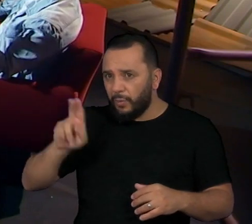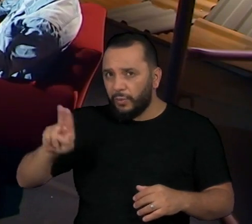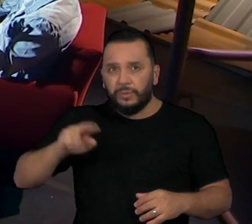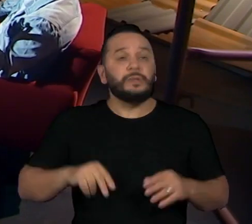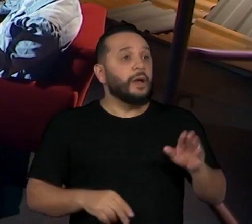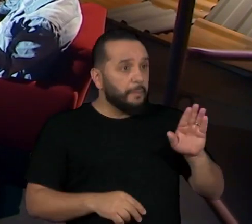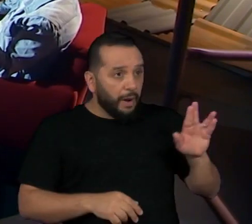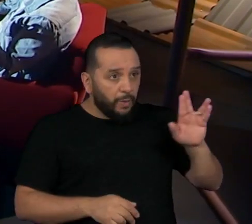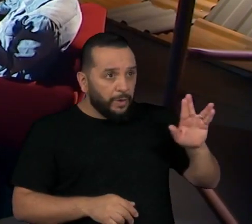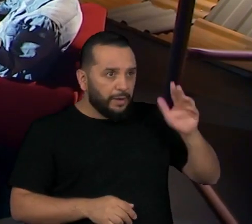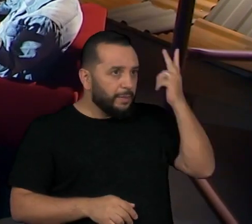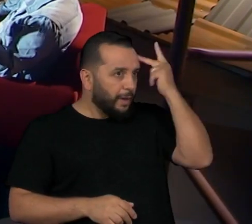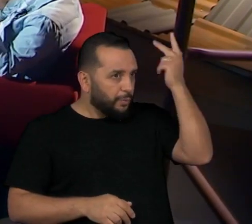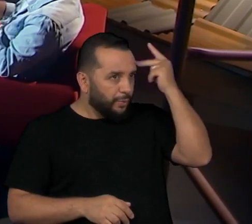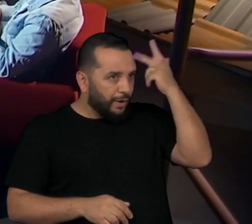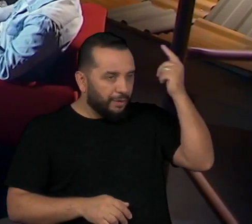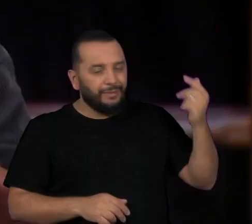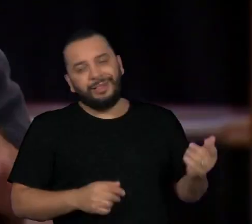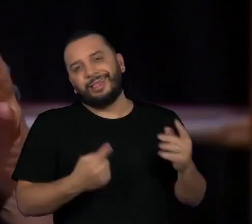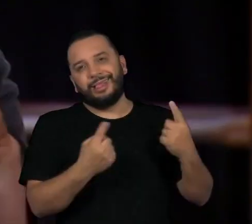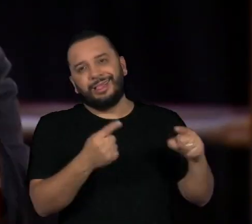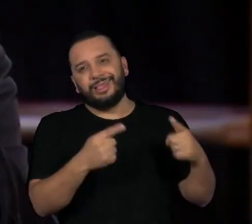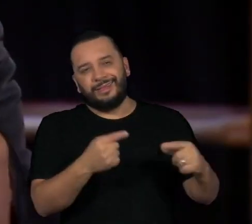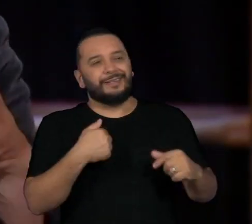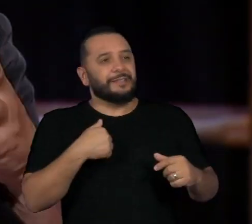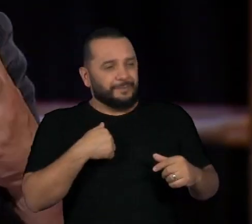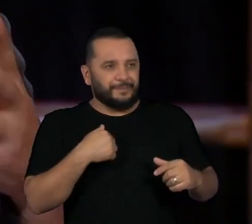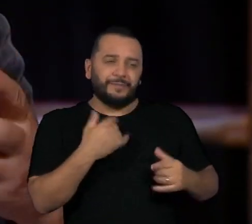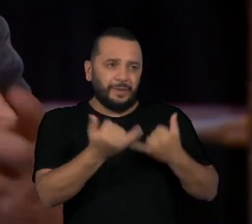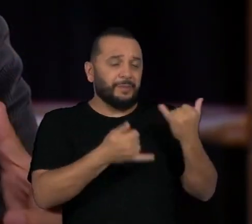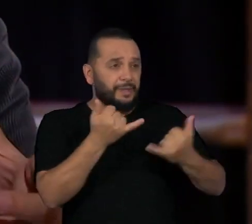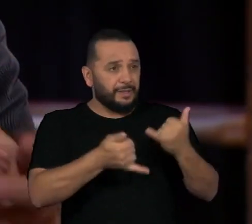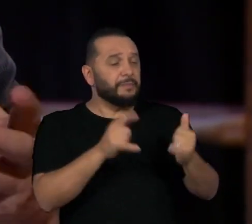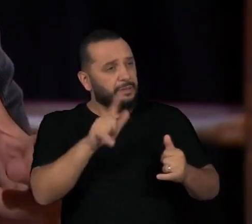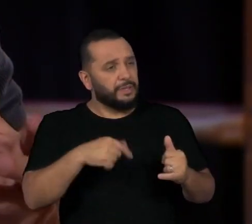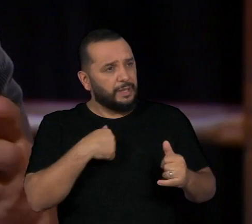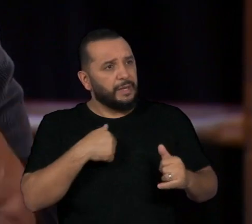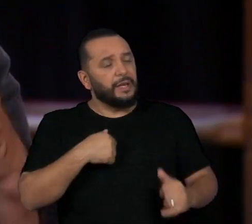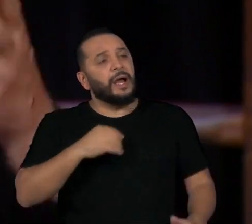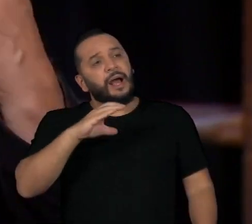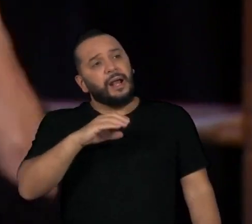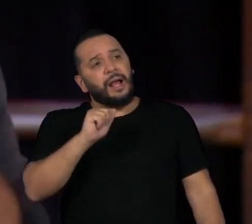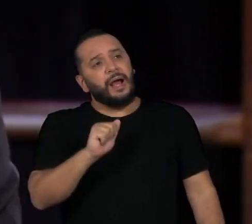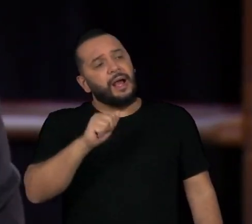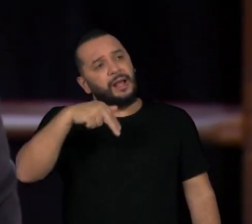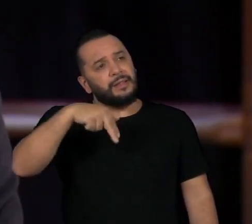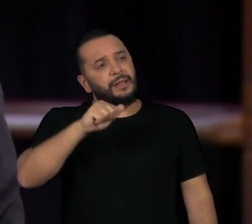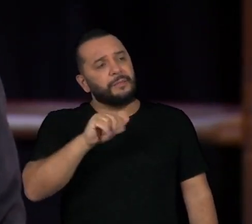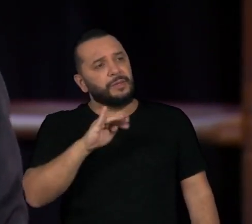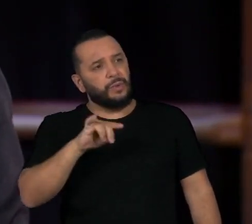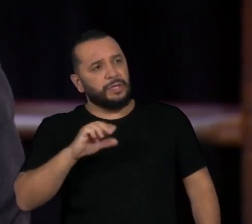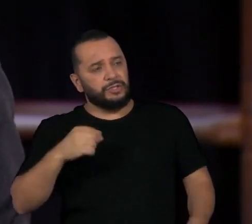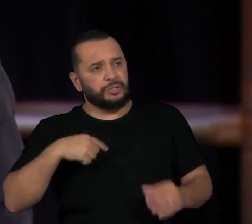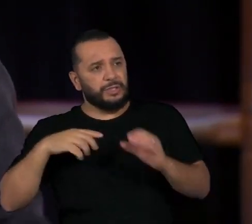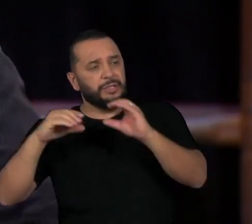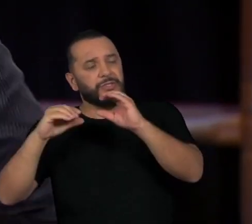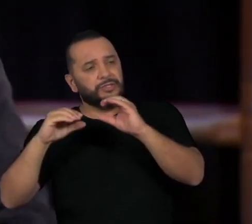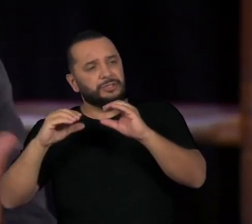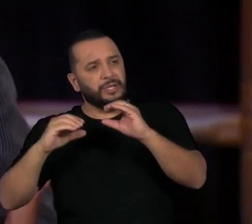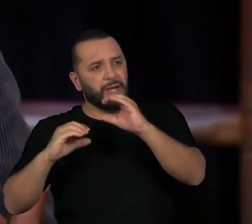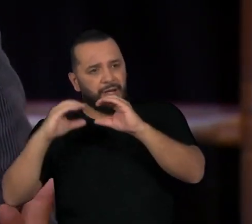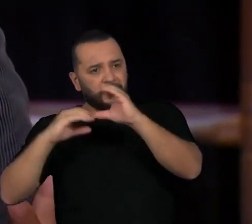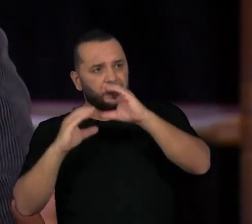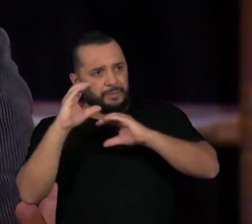maconheiro pela natureza. Exato. Ou seja, eu estou brincando, mas é uma palavra canabinoide que vem da cannabis mesmo. A gente